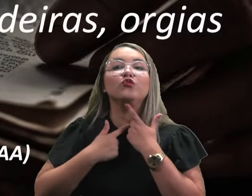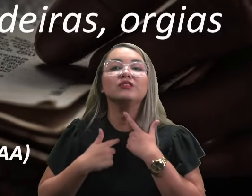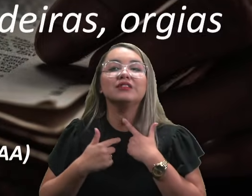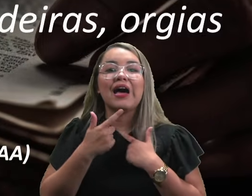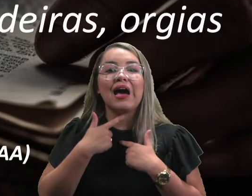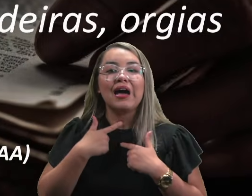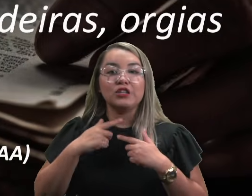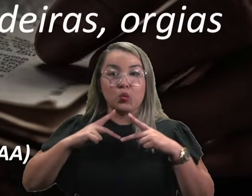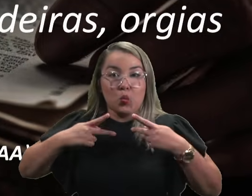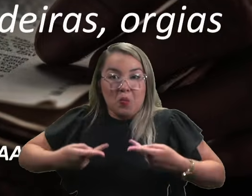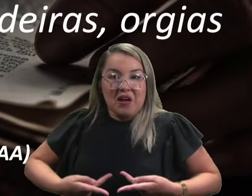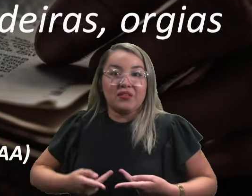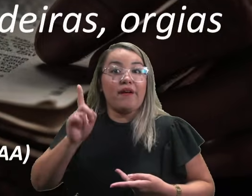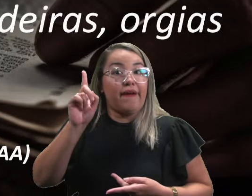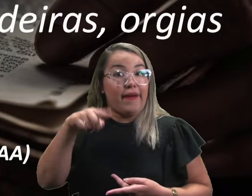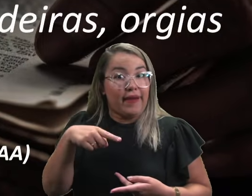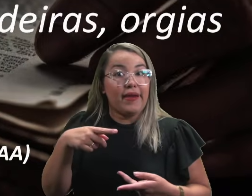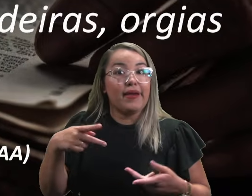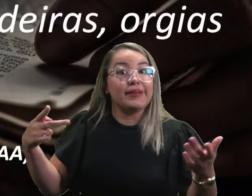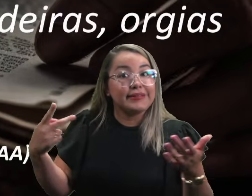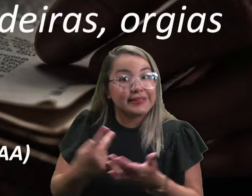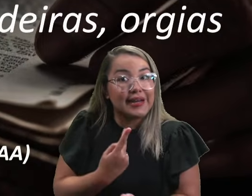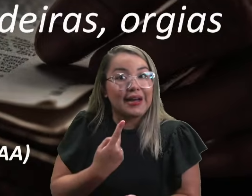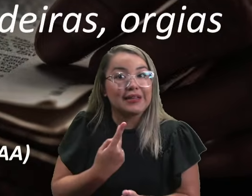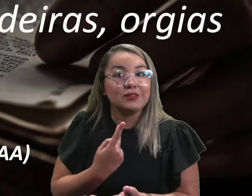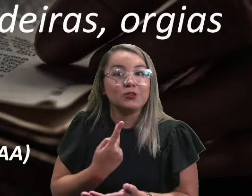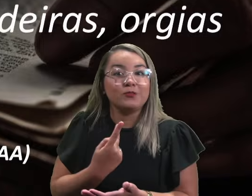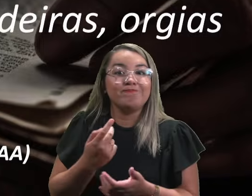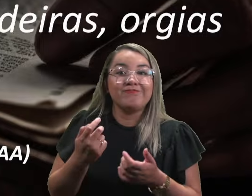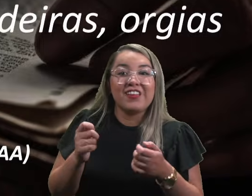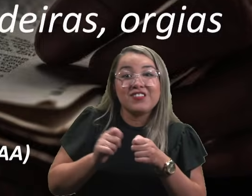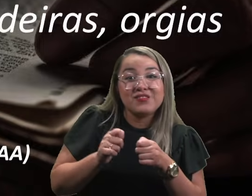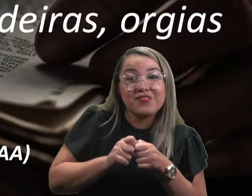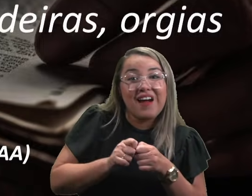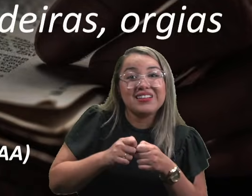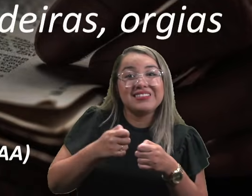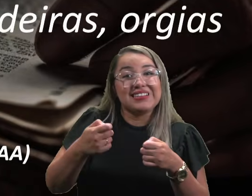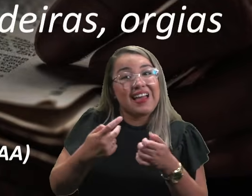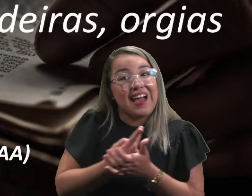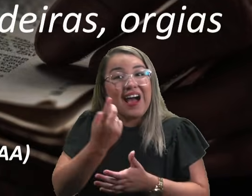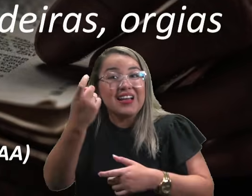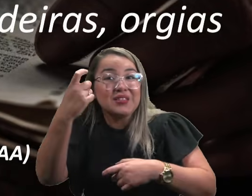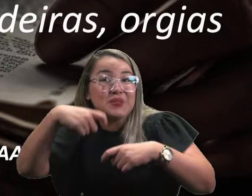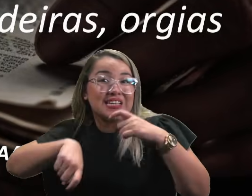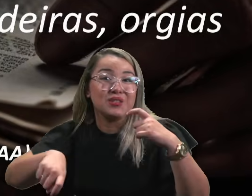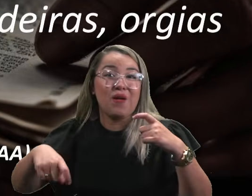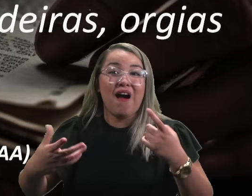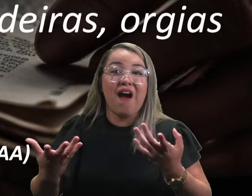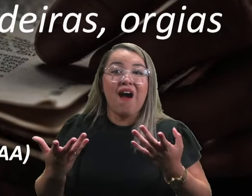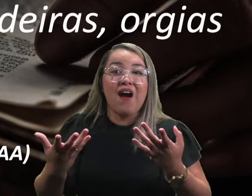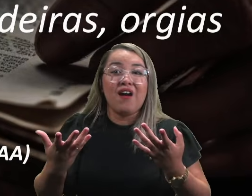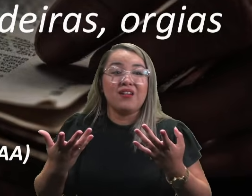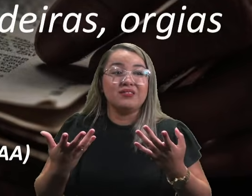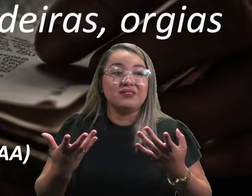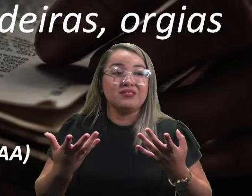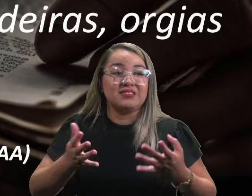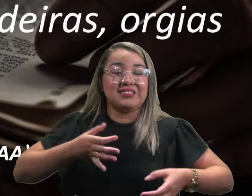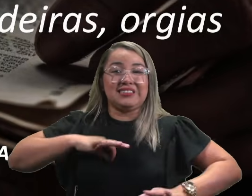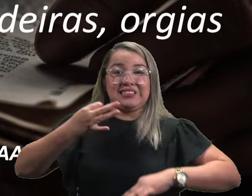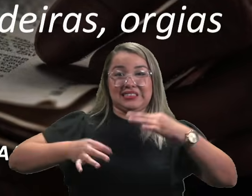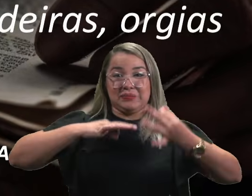conhecidas, e são elas: imoralidade sexual, impureza,